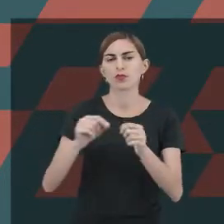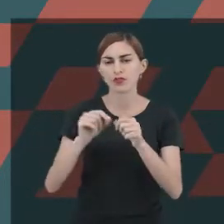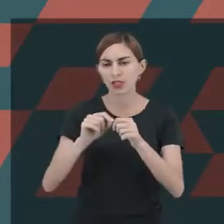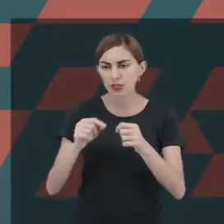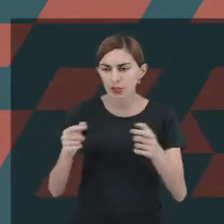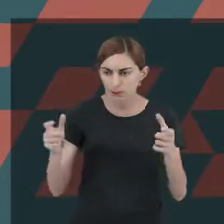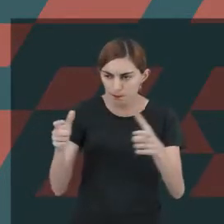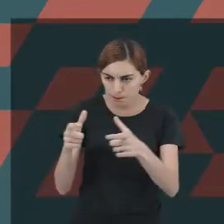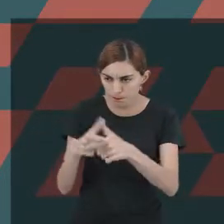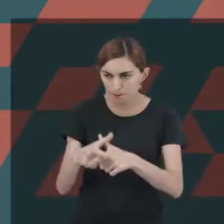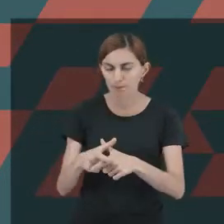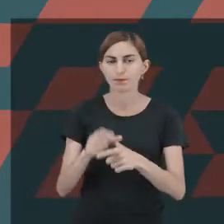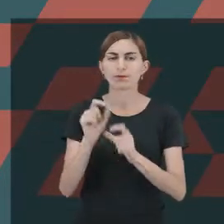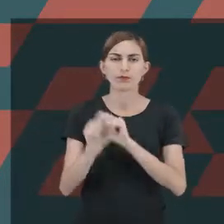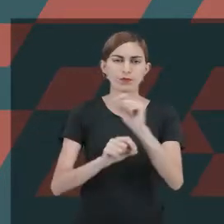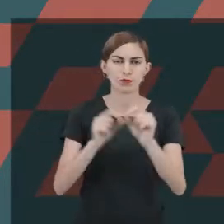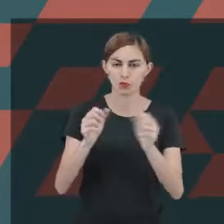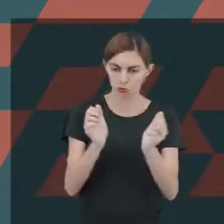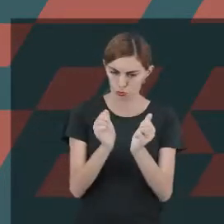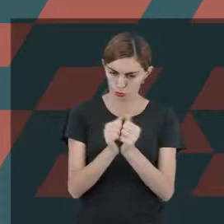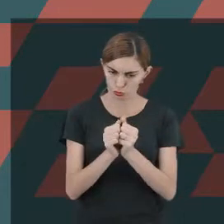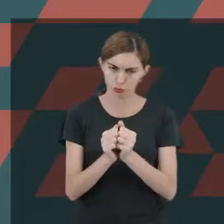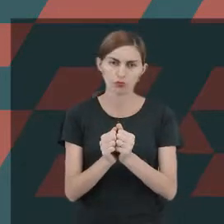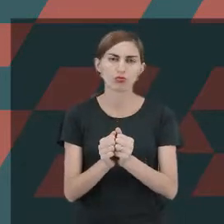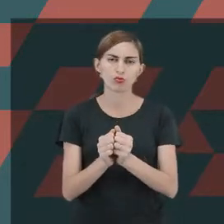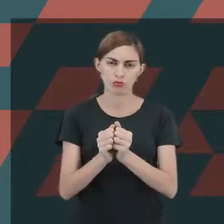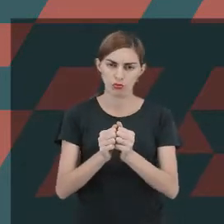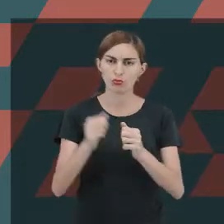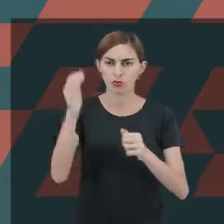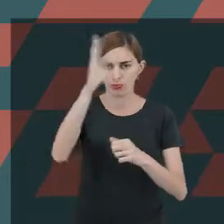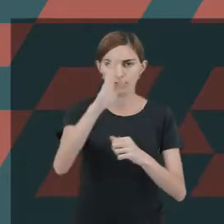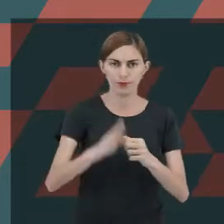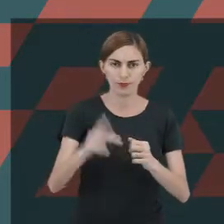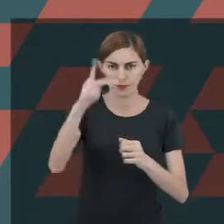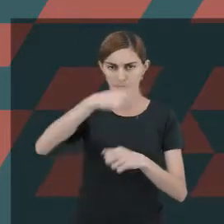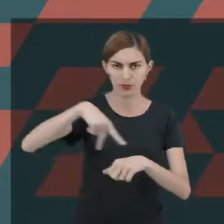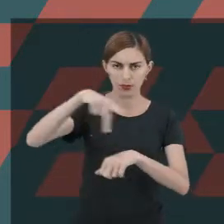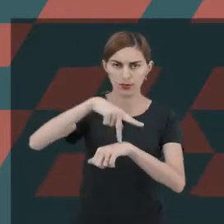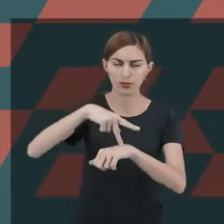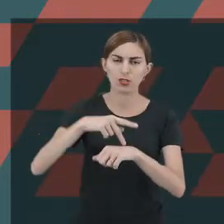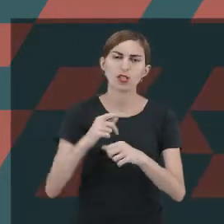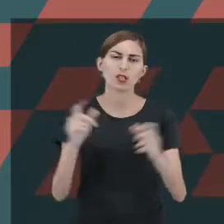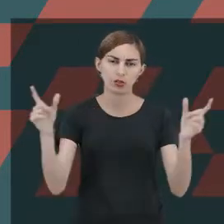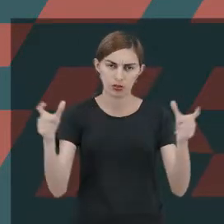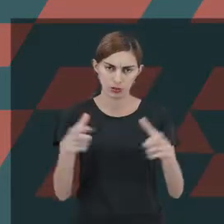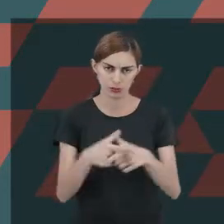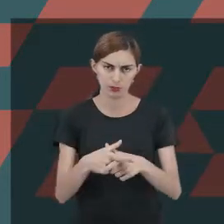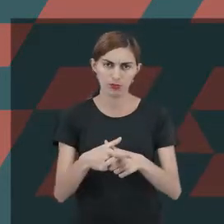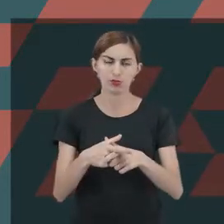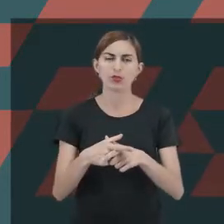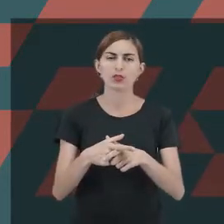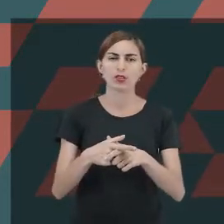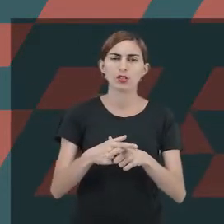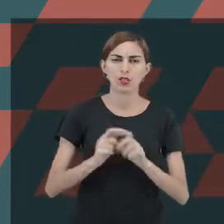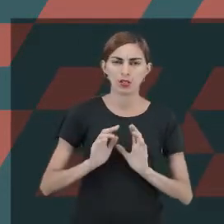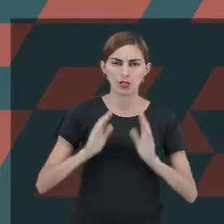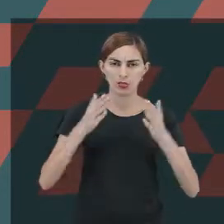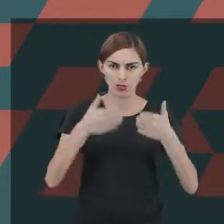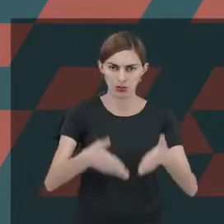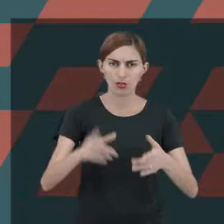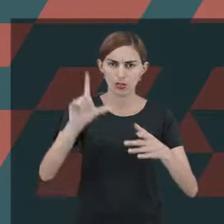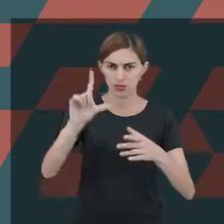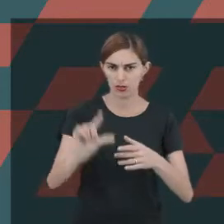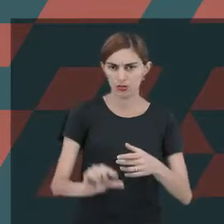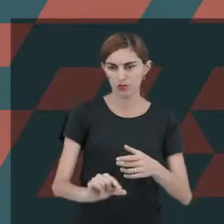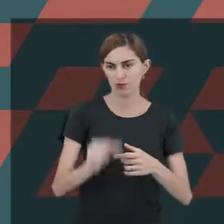reduziu para, junto com a nível nacional, para para um período encefálico mais baixo,